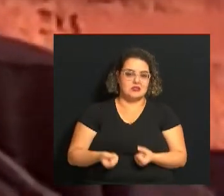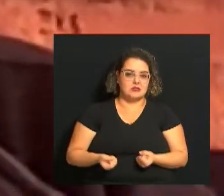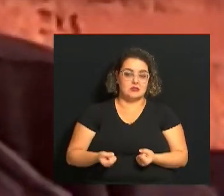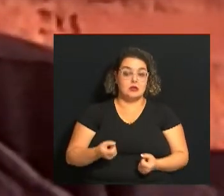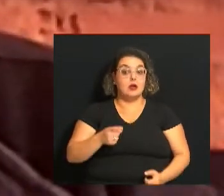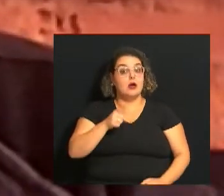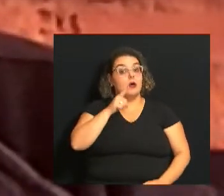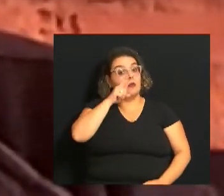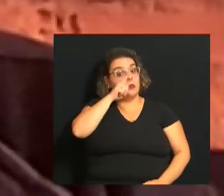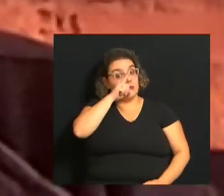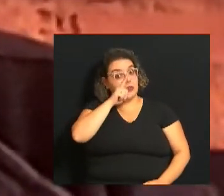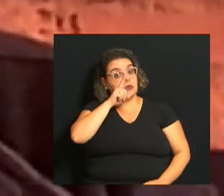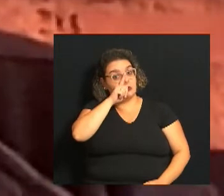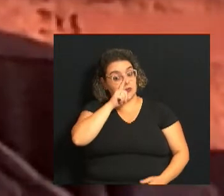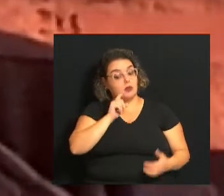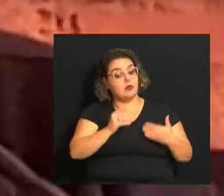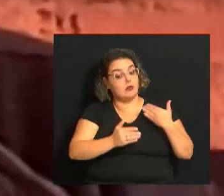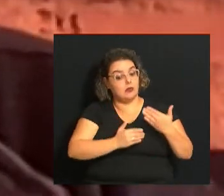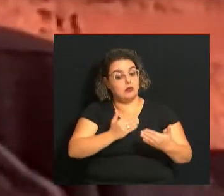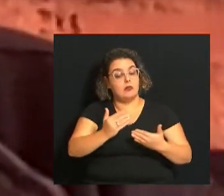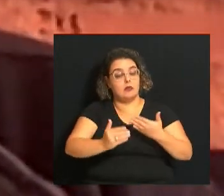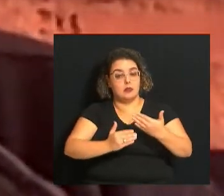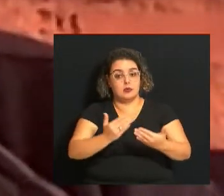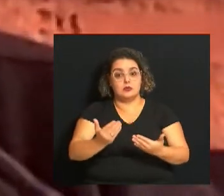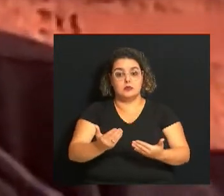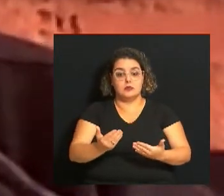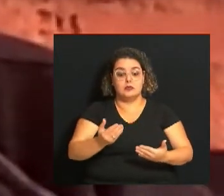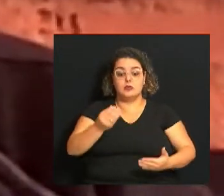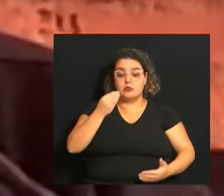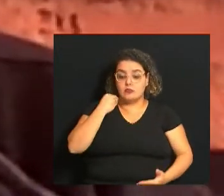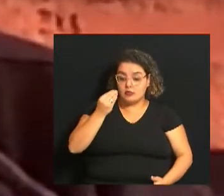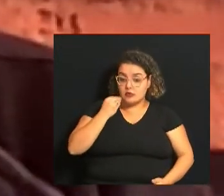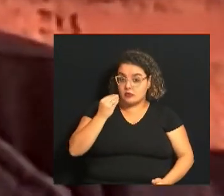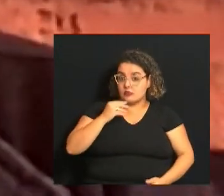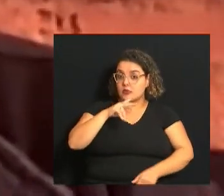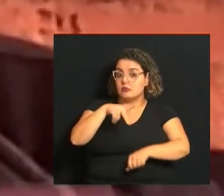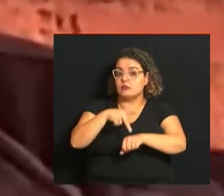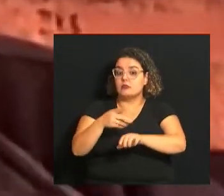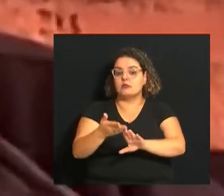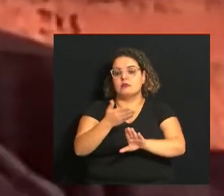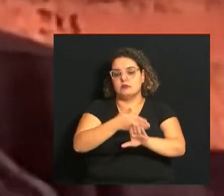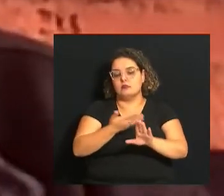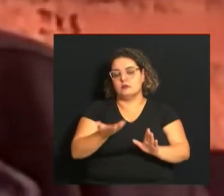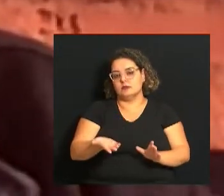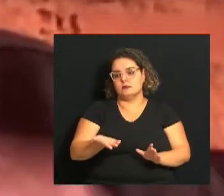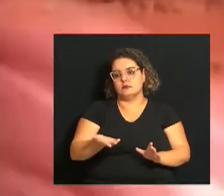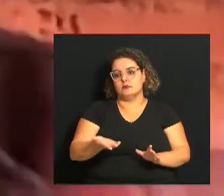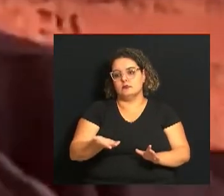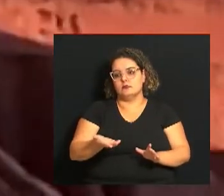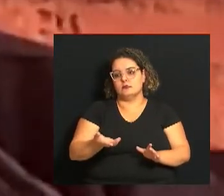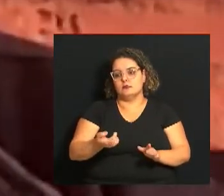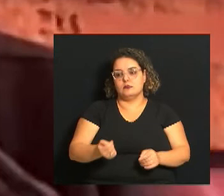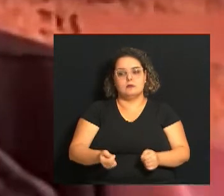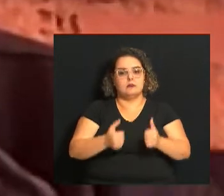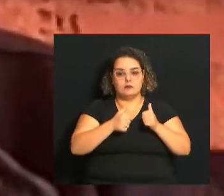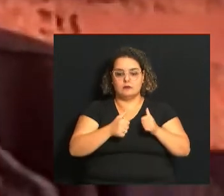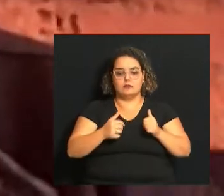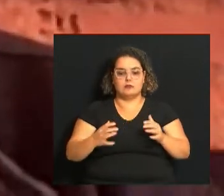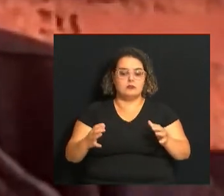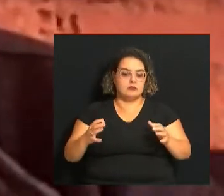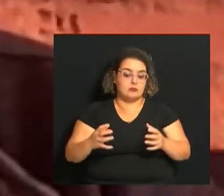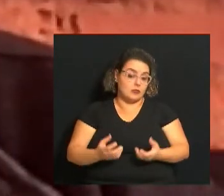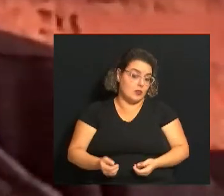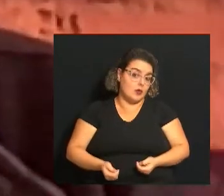perigoso e o enfraquecimento do Estado está por trás disso. E ele favorece o surgimento ou o acerramento dessas lutas